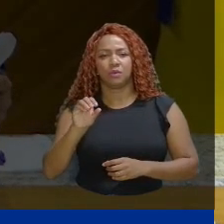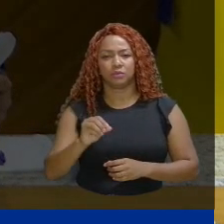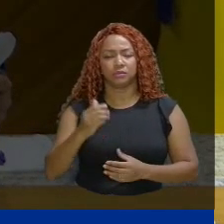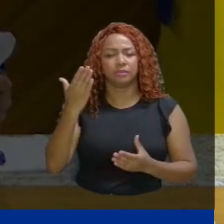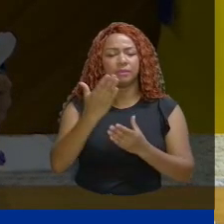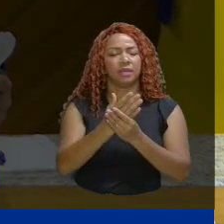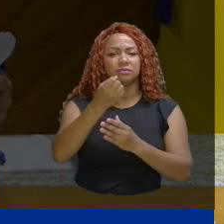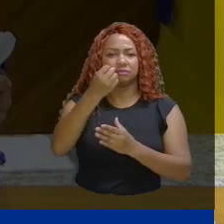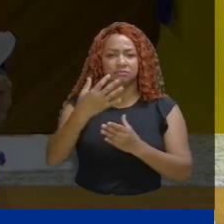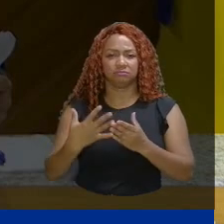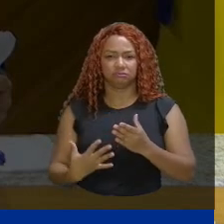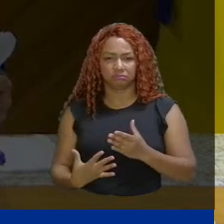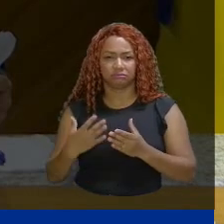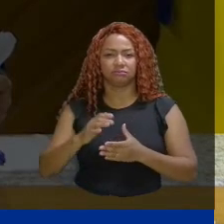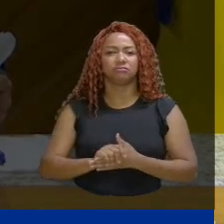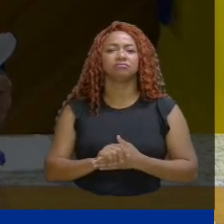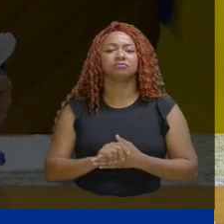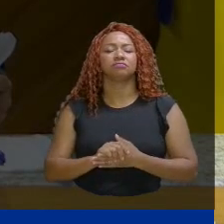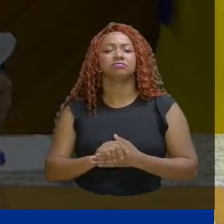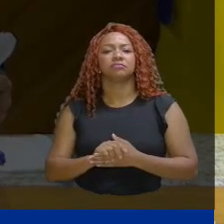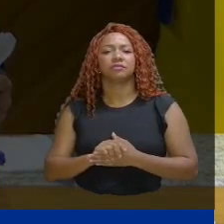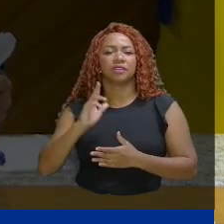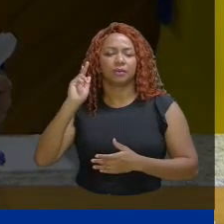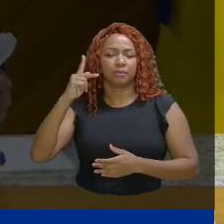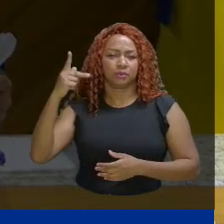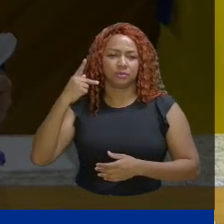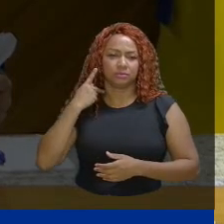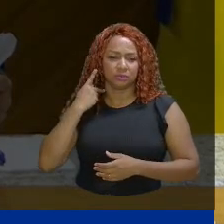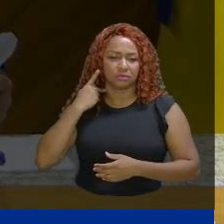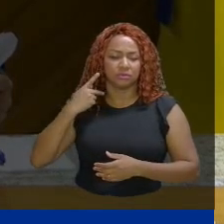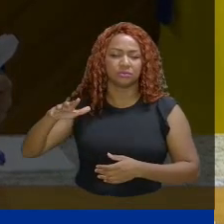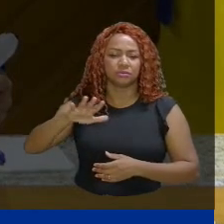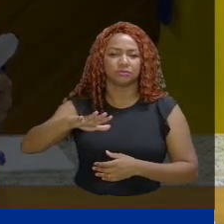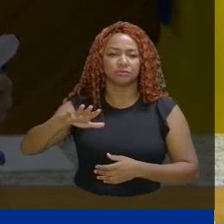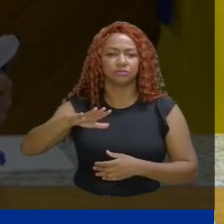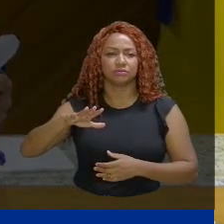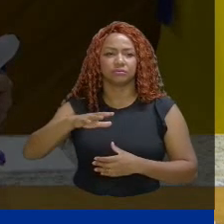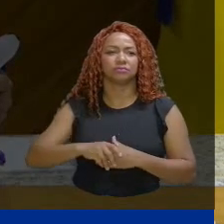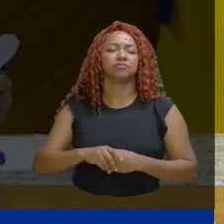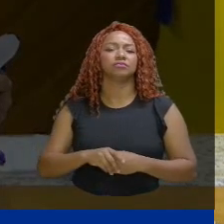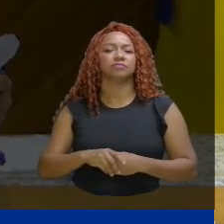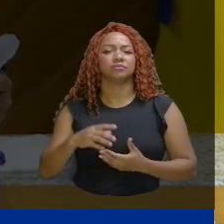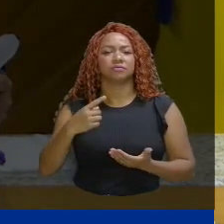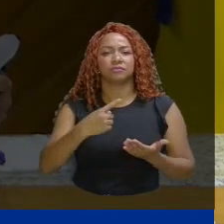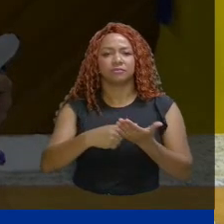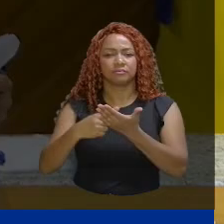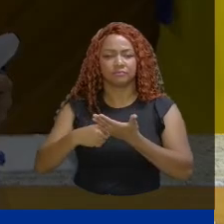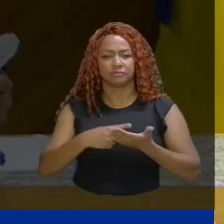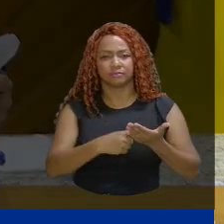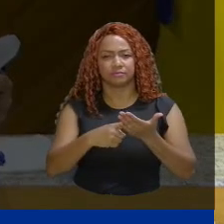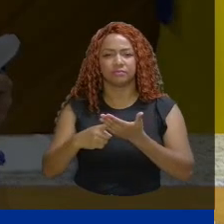toga preta. De declaração opostos pela Procuradoria Regional Eleitoral em face do Acórdão